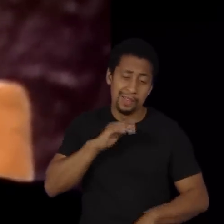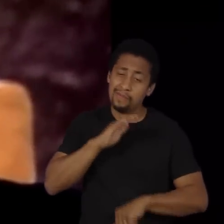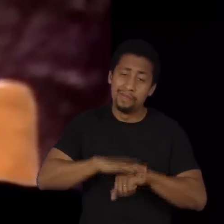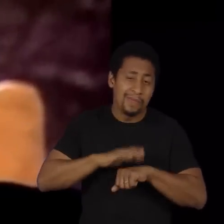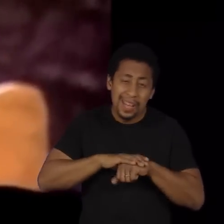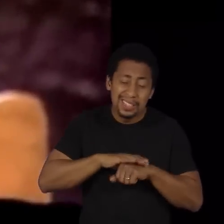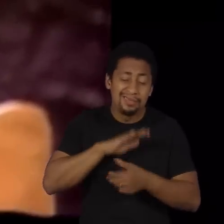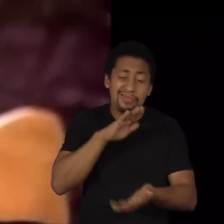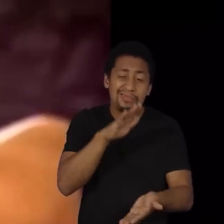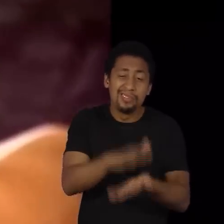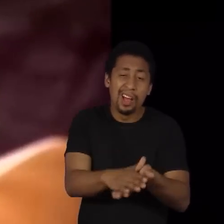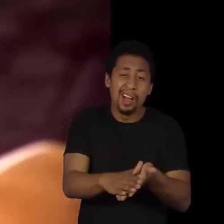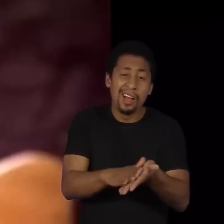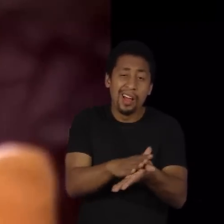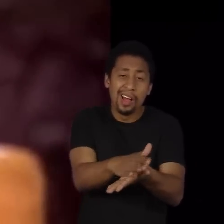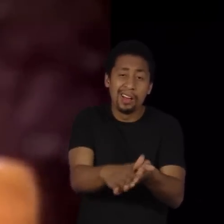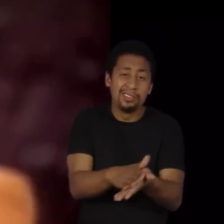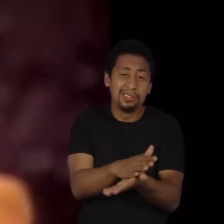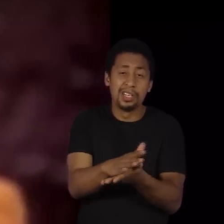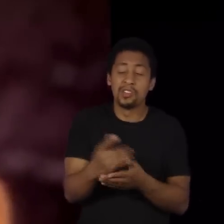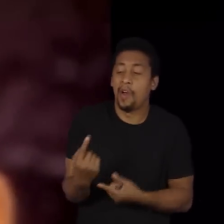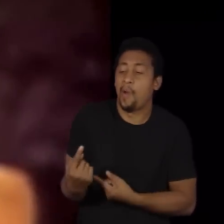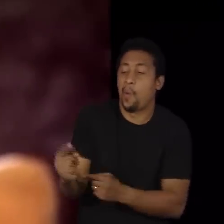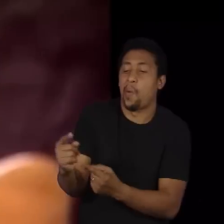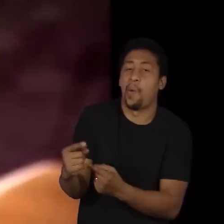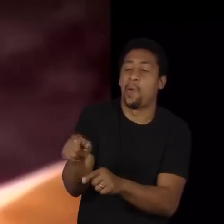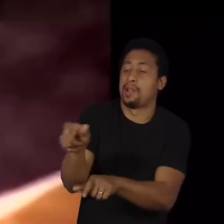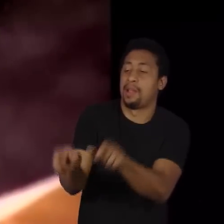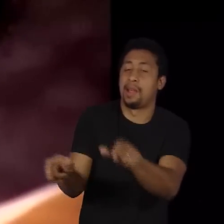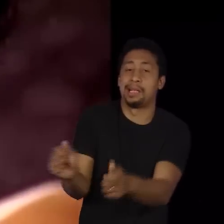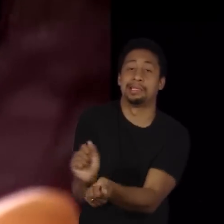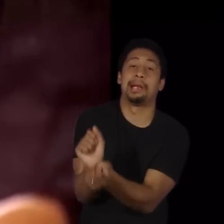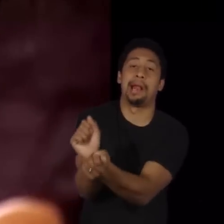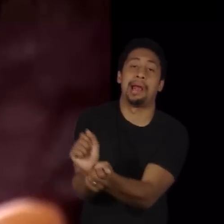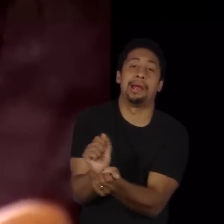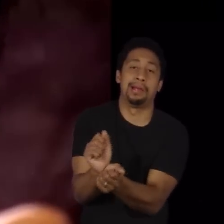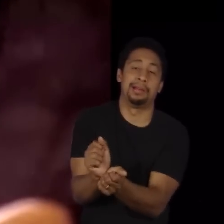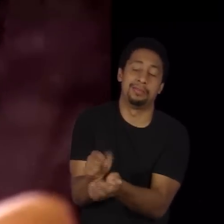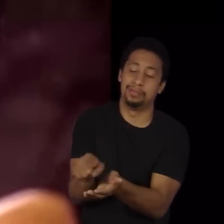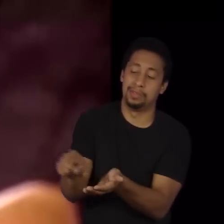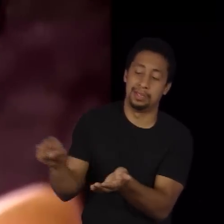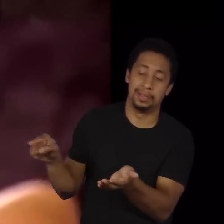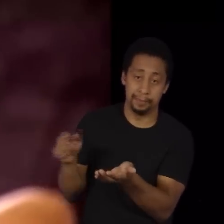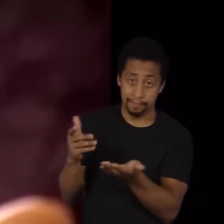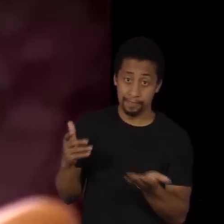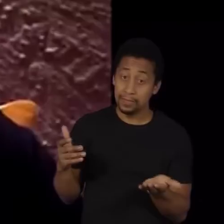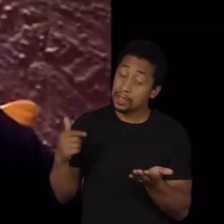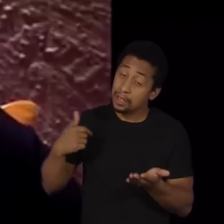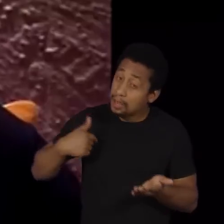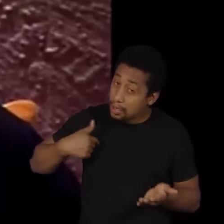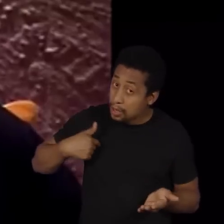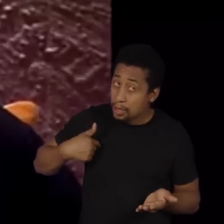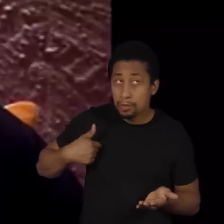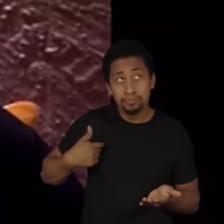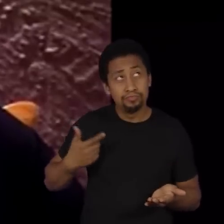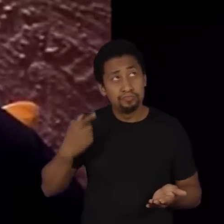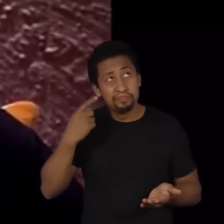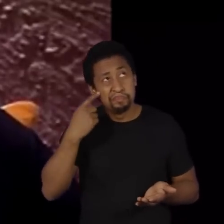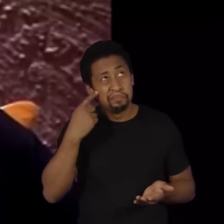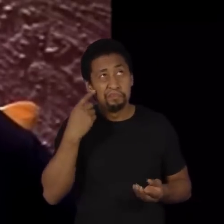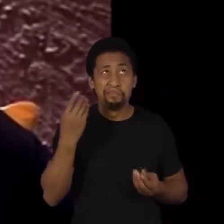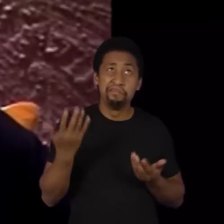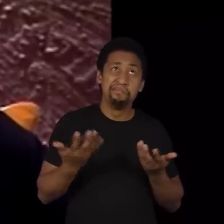só contra as escravazinhas, né? E eu, então, entrei nessa de